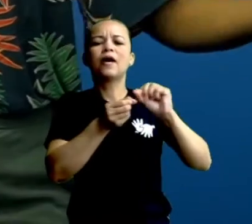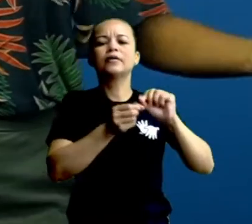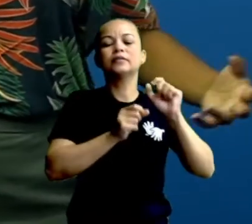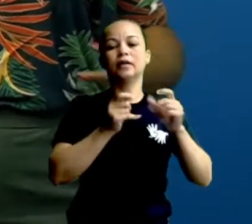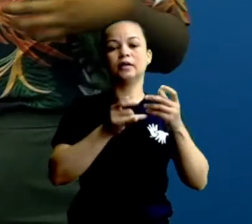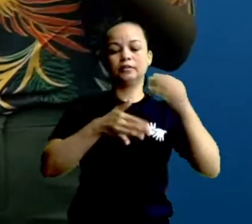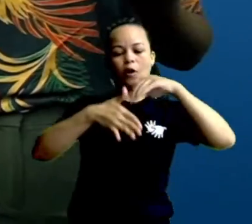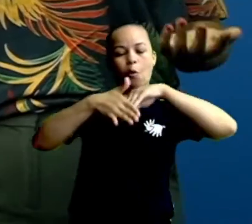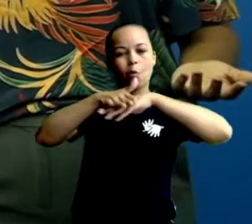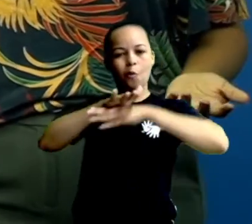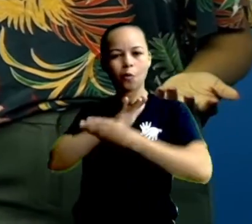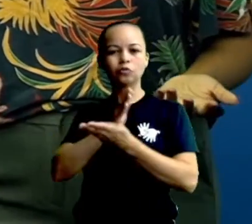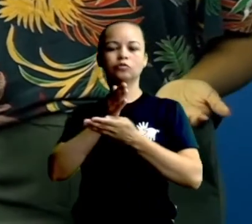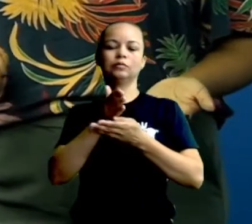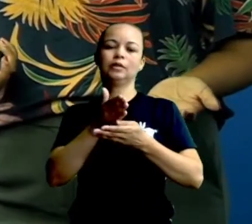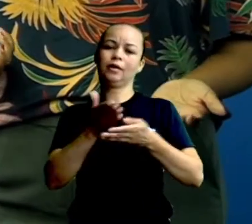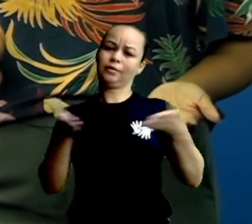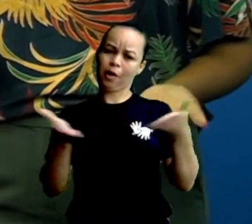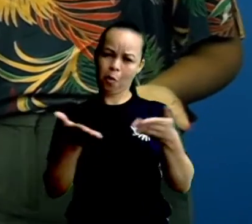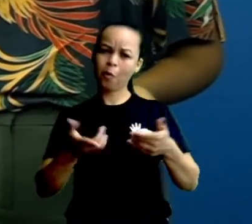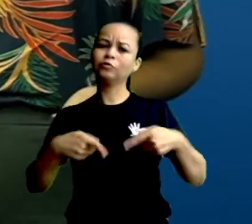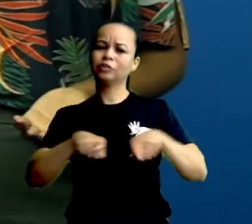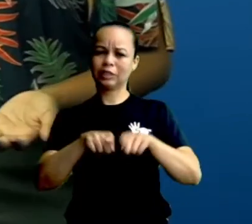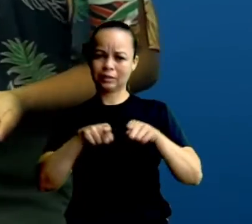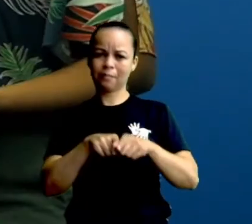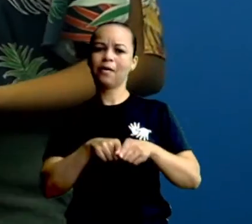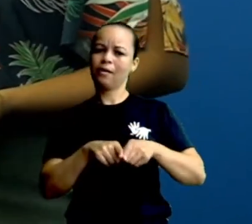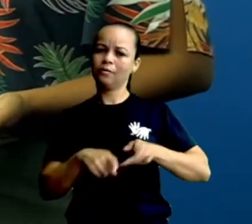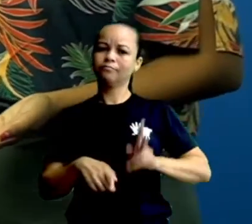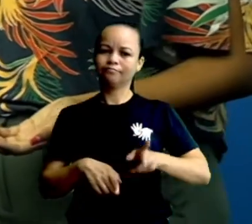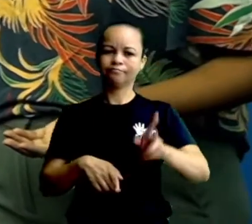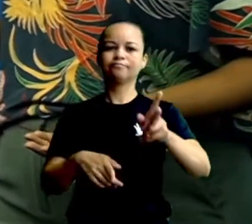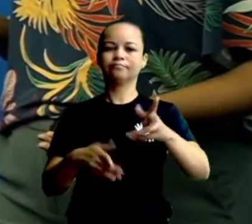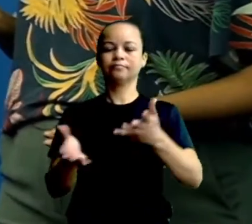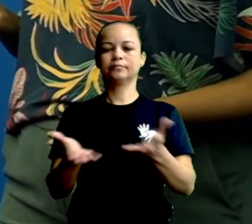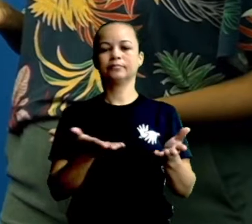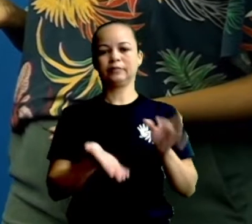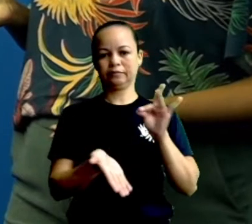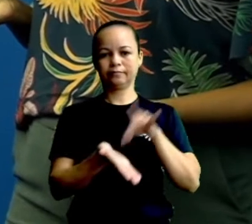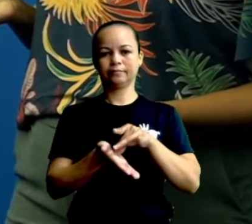os costumes. E até hoje é assim, não é verdade, gente?